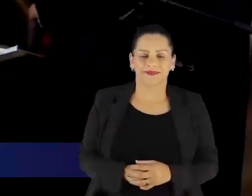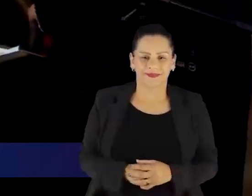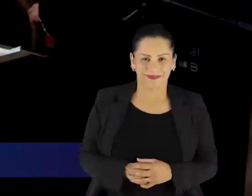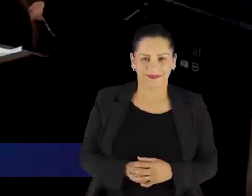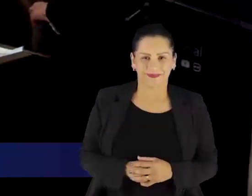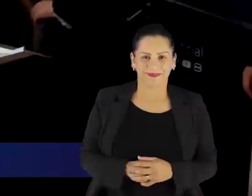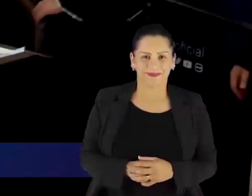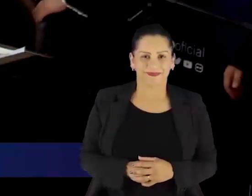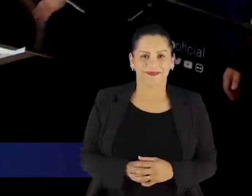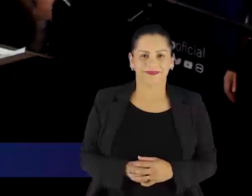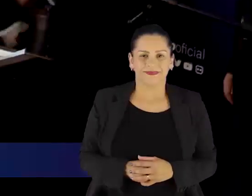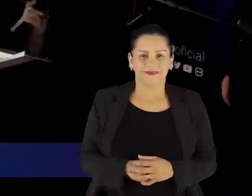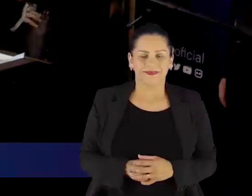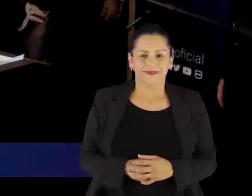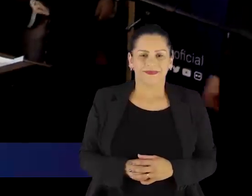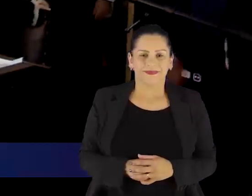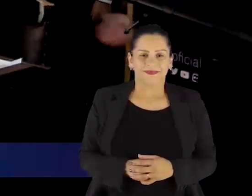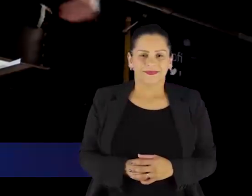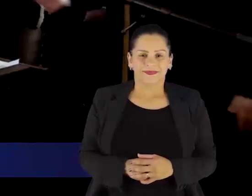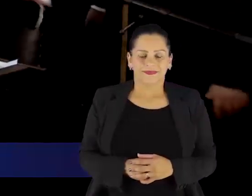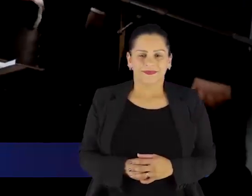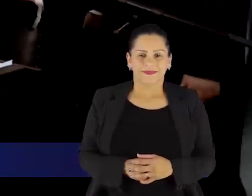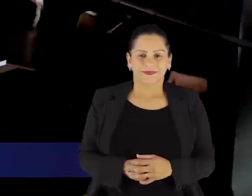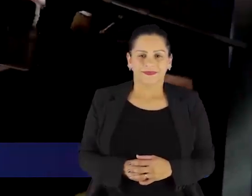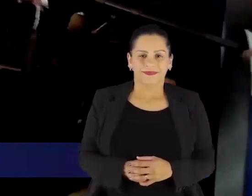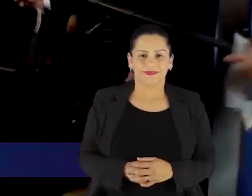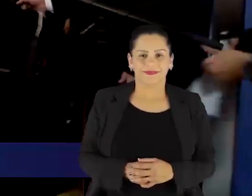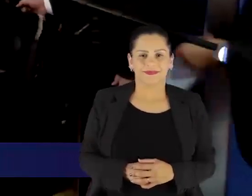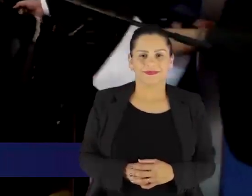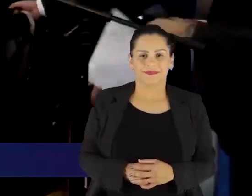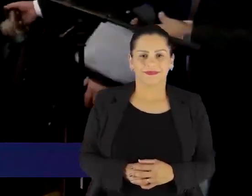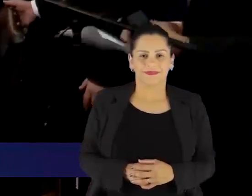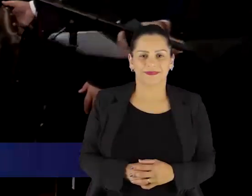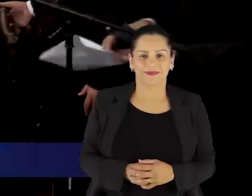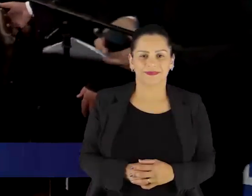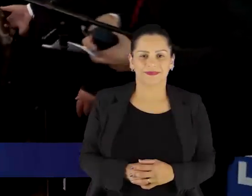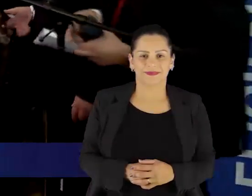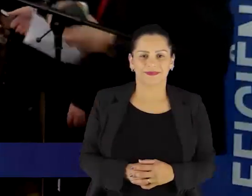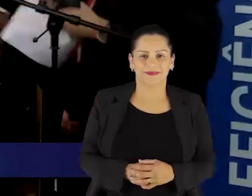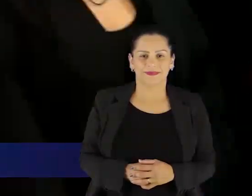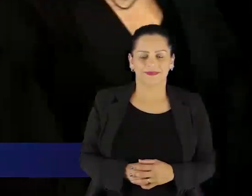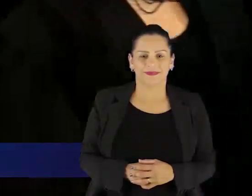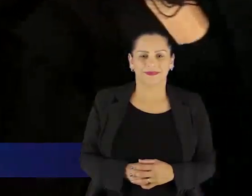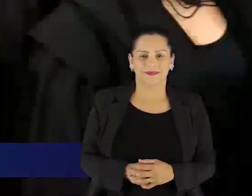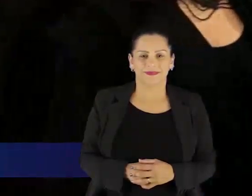E aí E aí